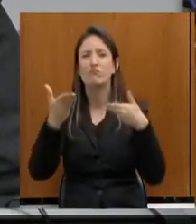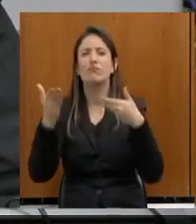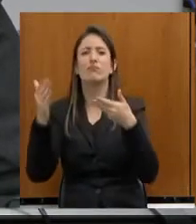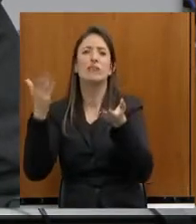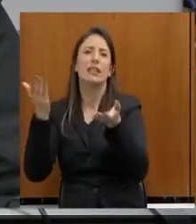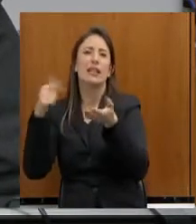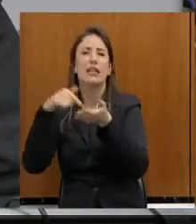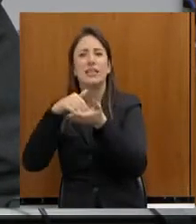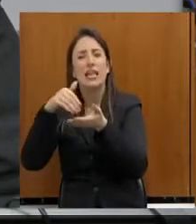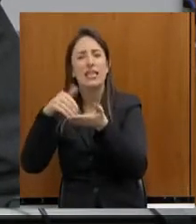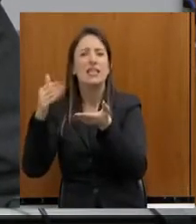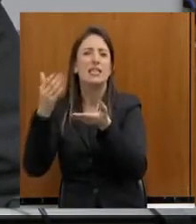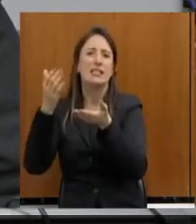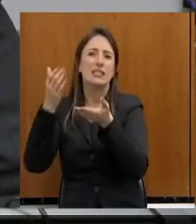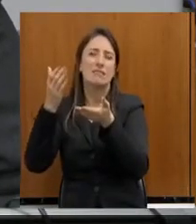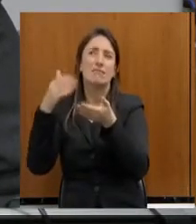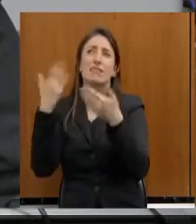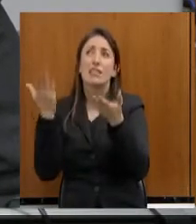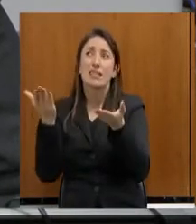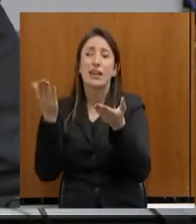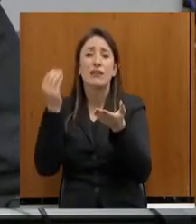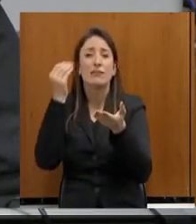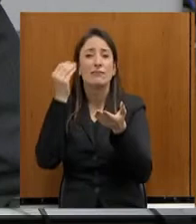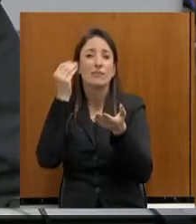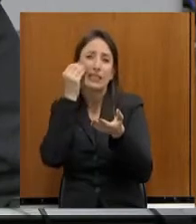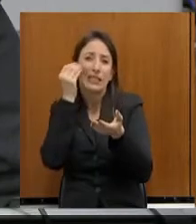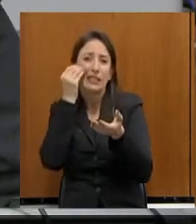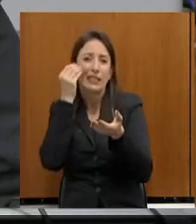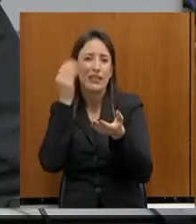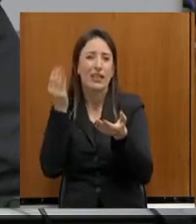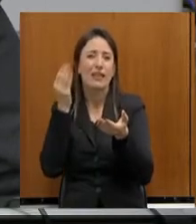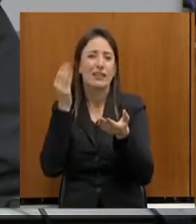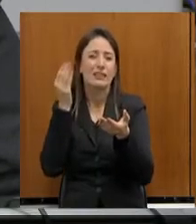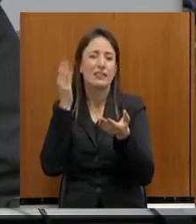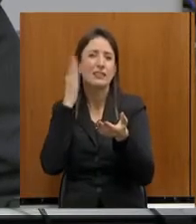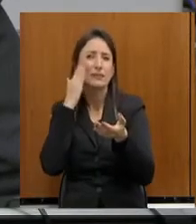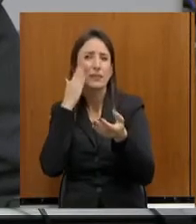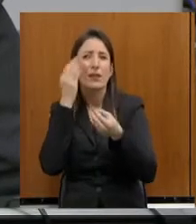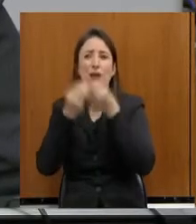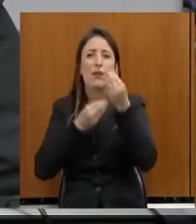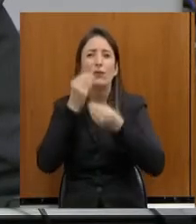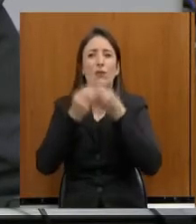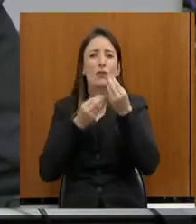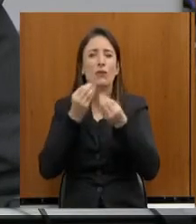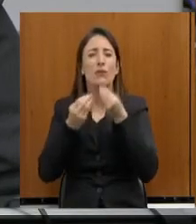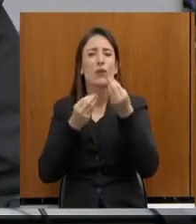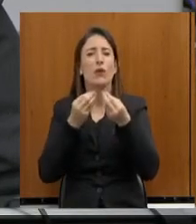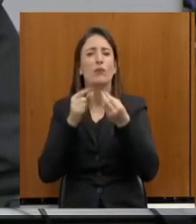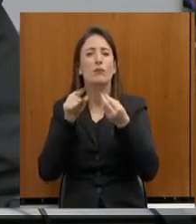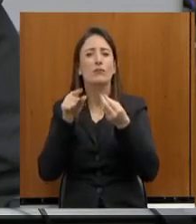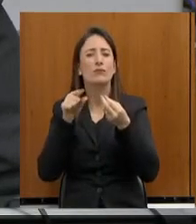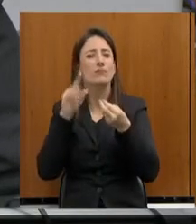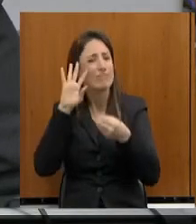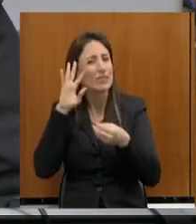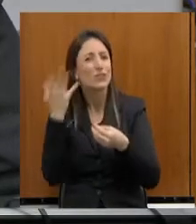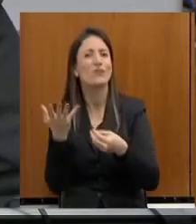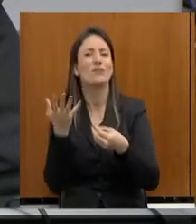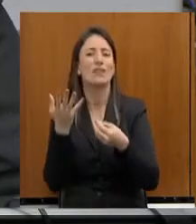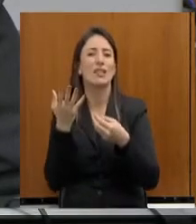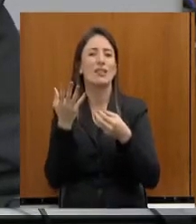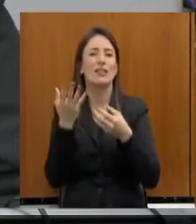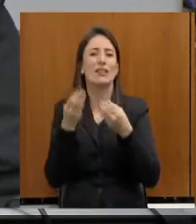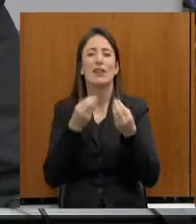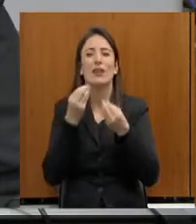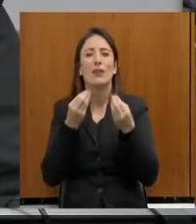né uma maneira de ser é mais razoável em relação a